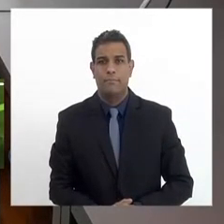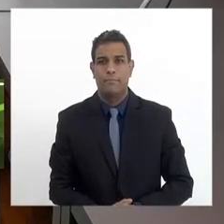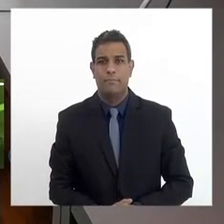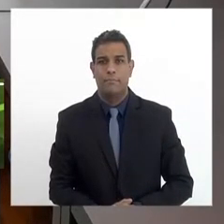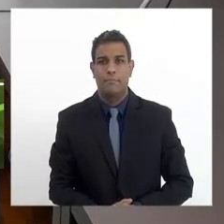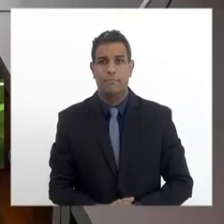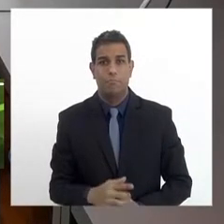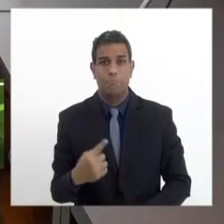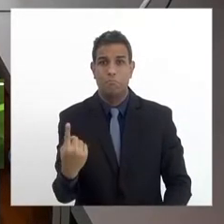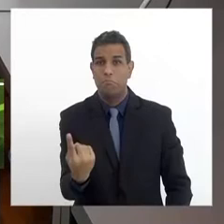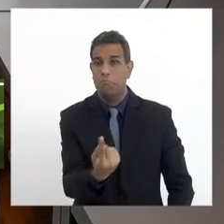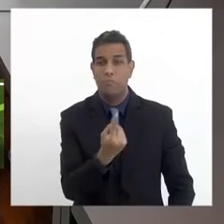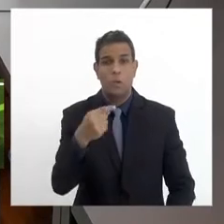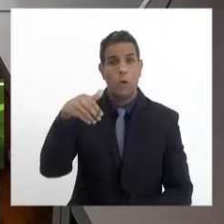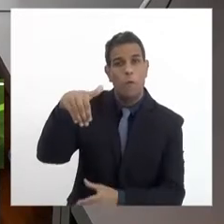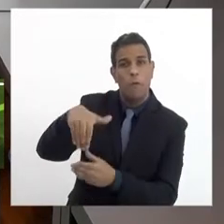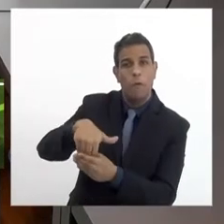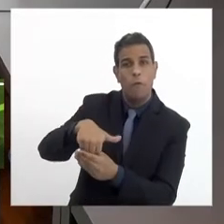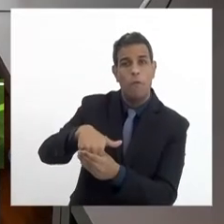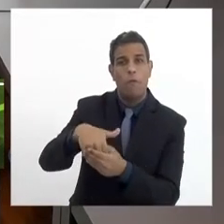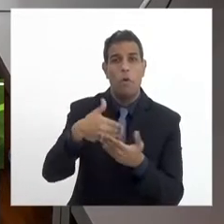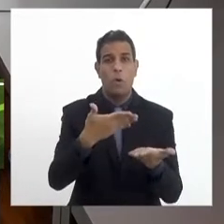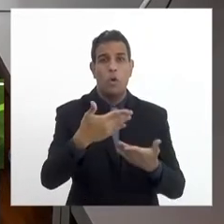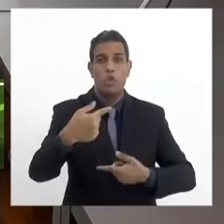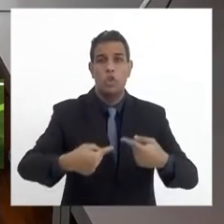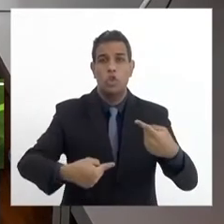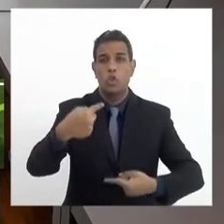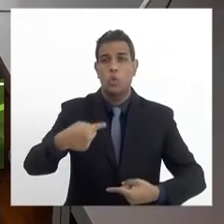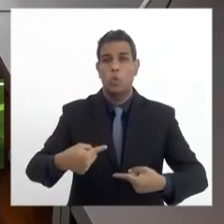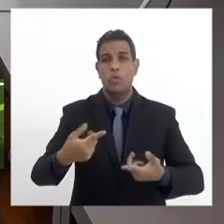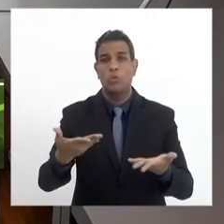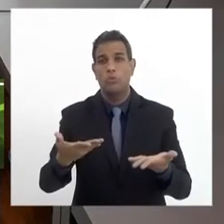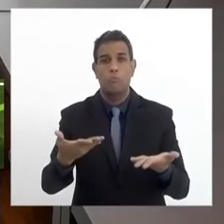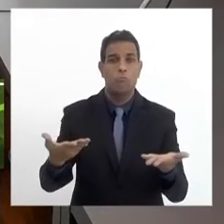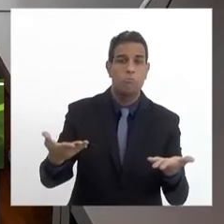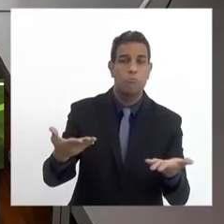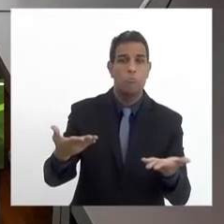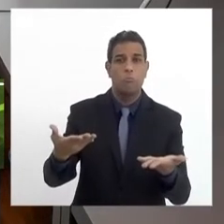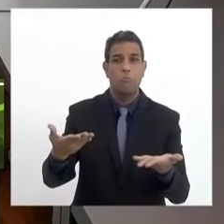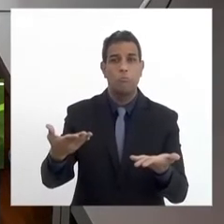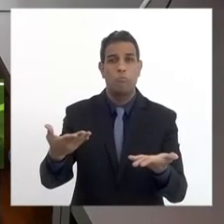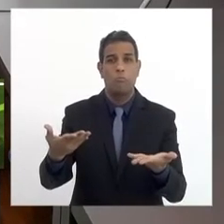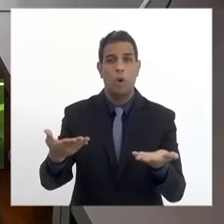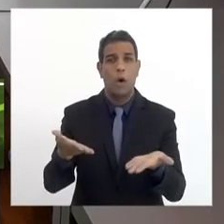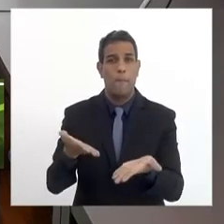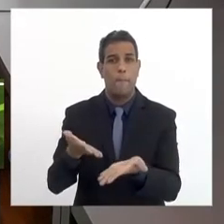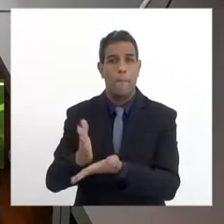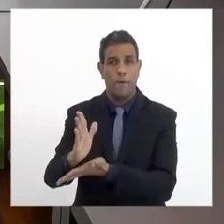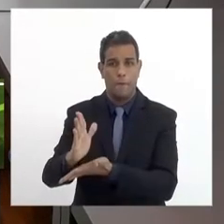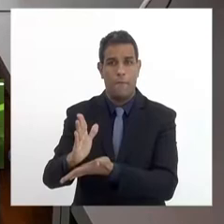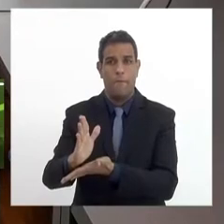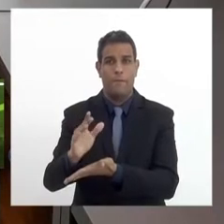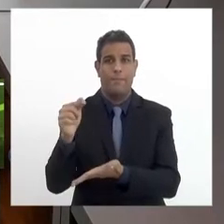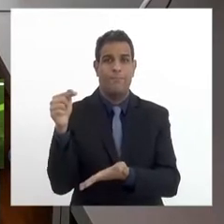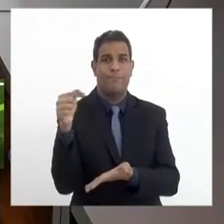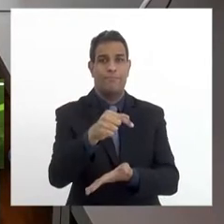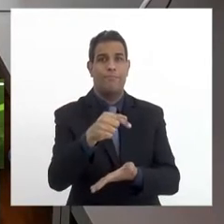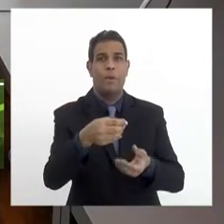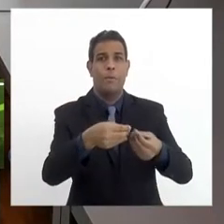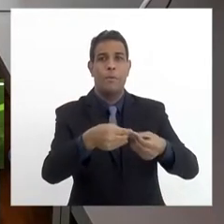Então votemos. Pela prejudicabilidade. Em discussão, em votação. Aprovado, prejudicado pela